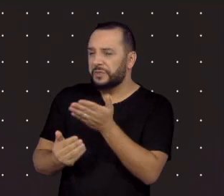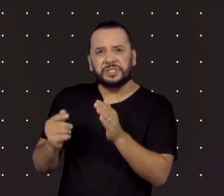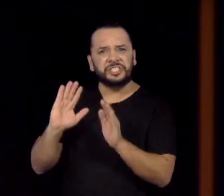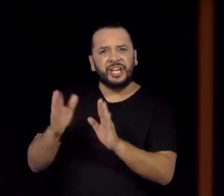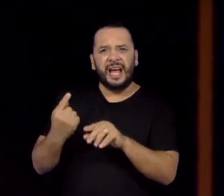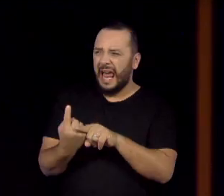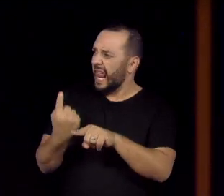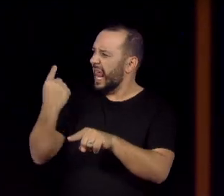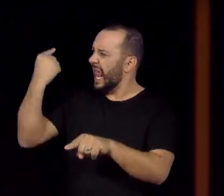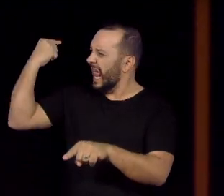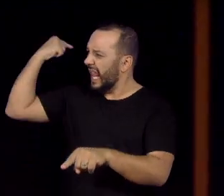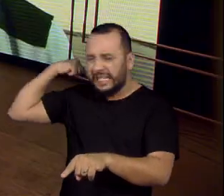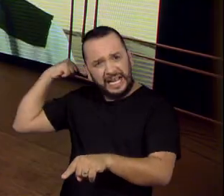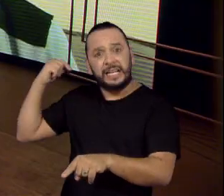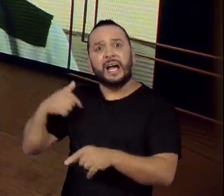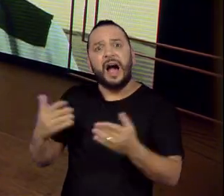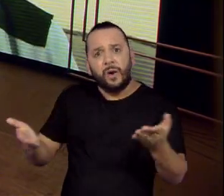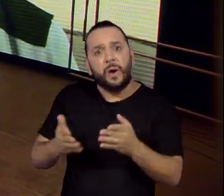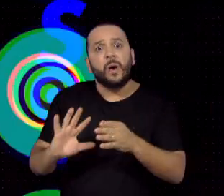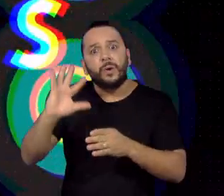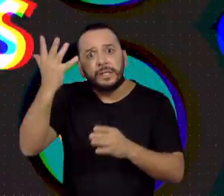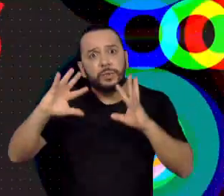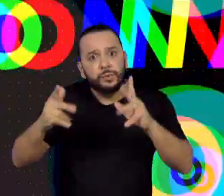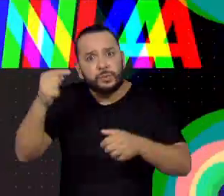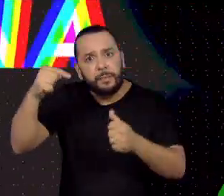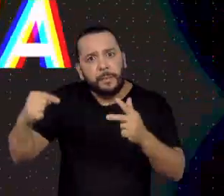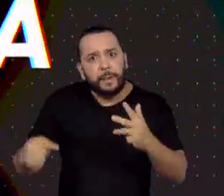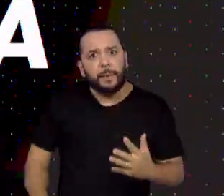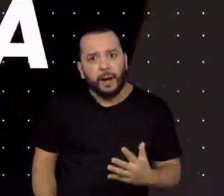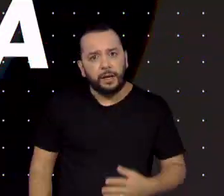nós fizemos uma matéria sobre ele, dá uma olhada.